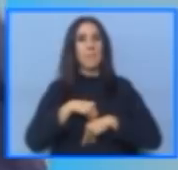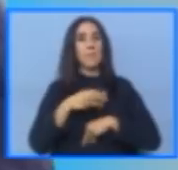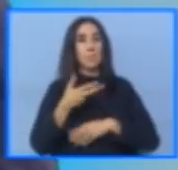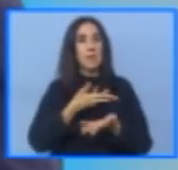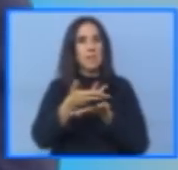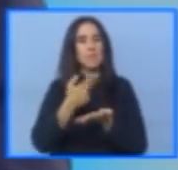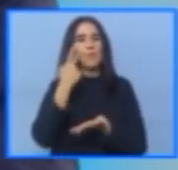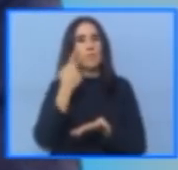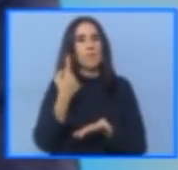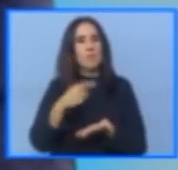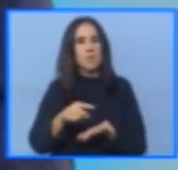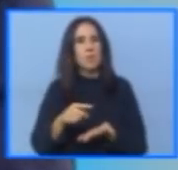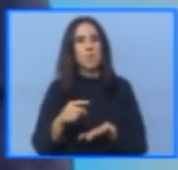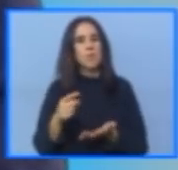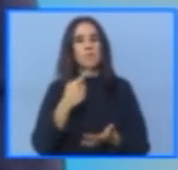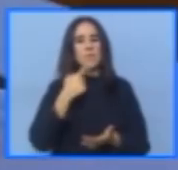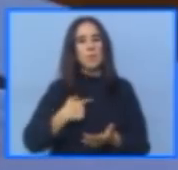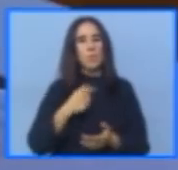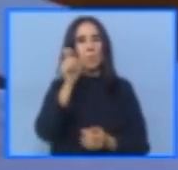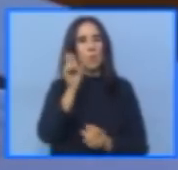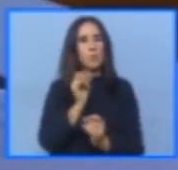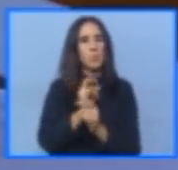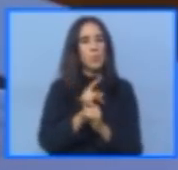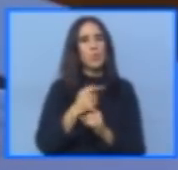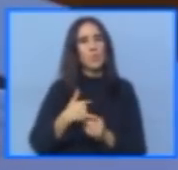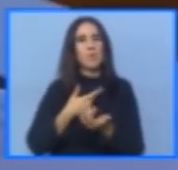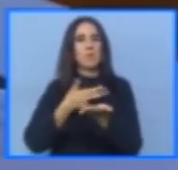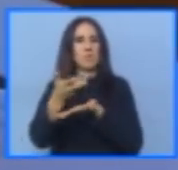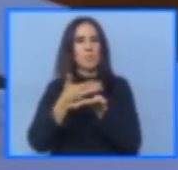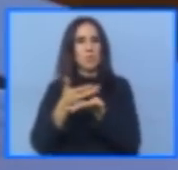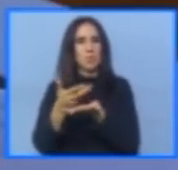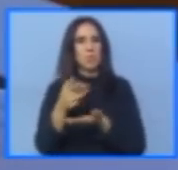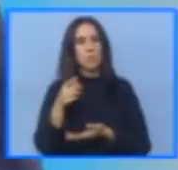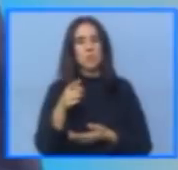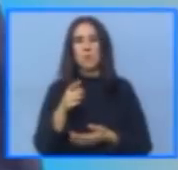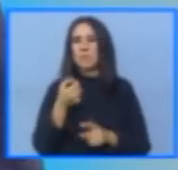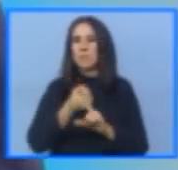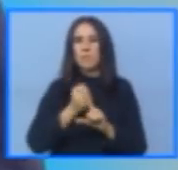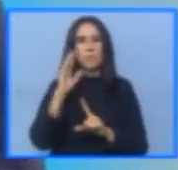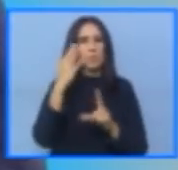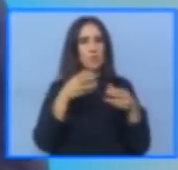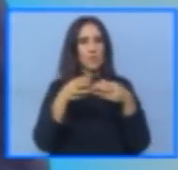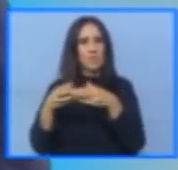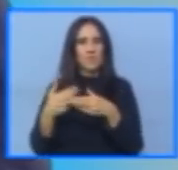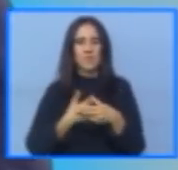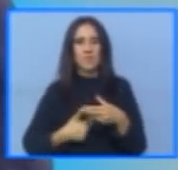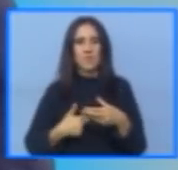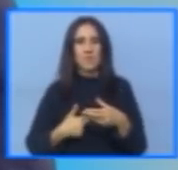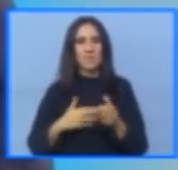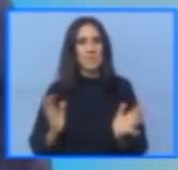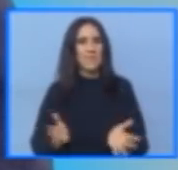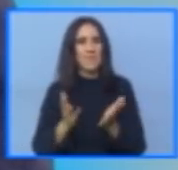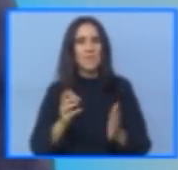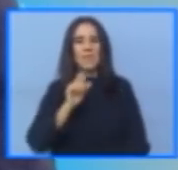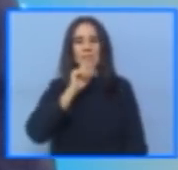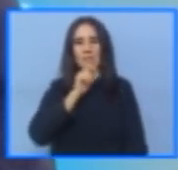relação que eu vivo e que aponta para esse outro com quem eu me relaciono. E este é um enorme desafio às comunidades cristãs, para que elas tenham